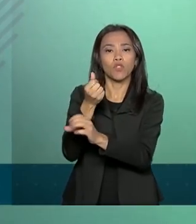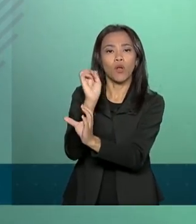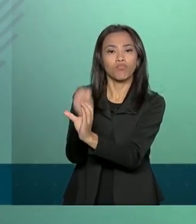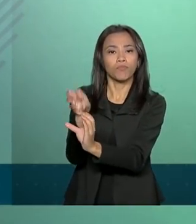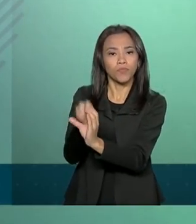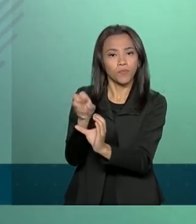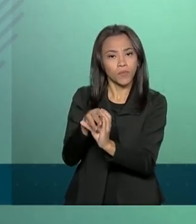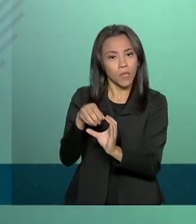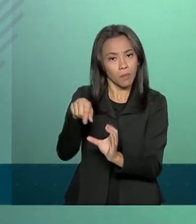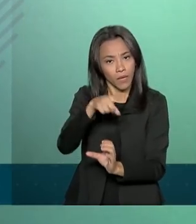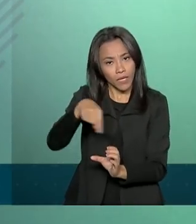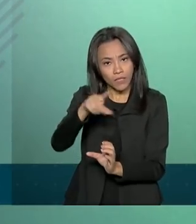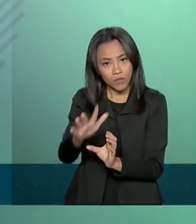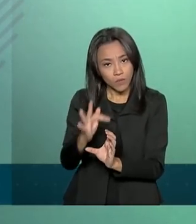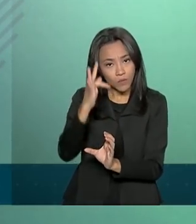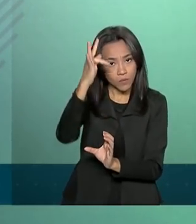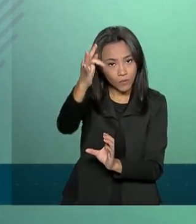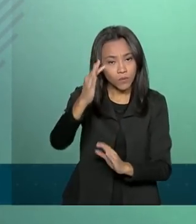profissionais